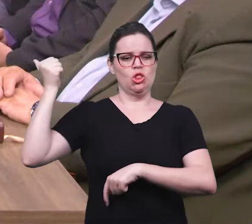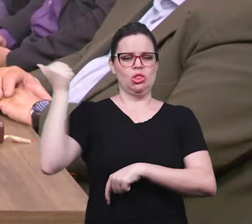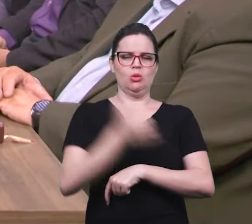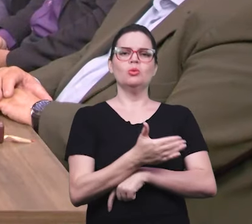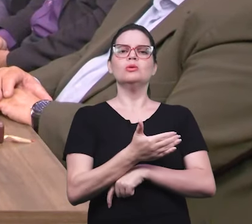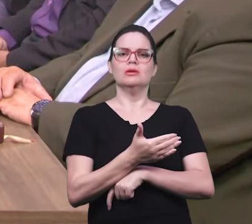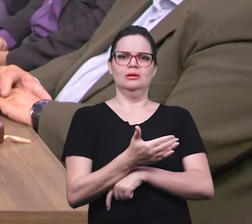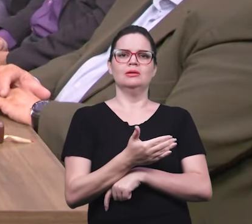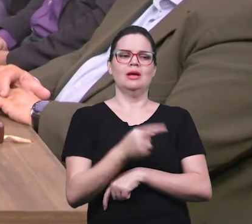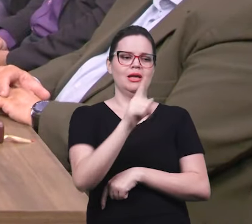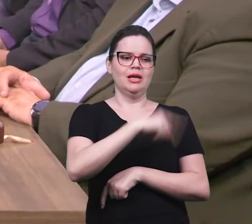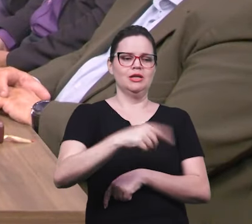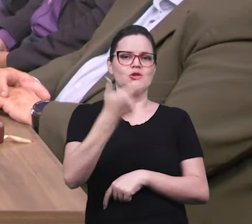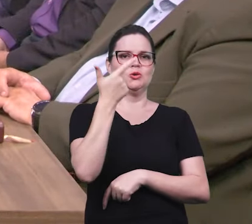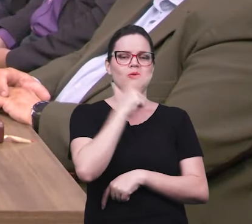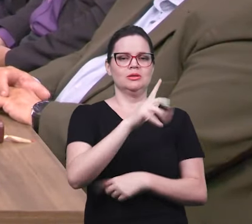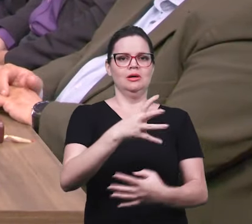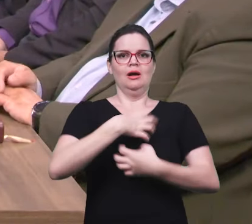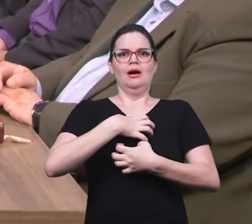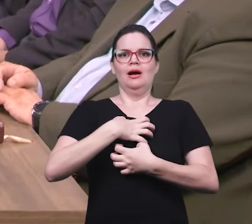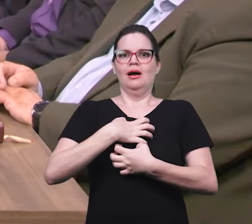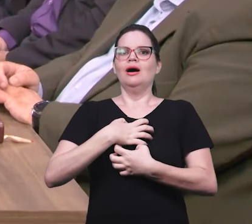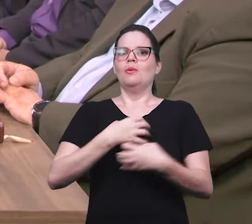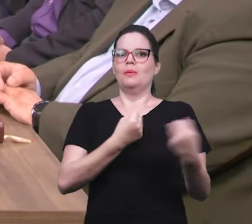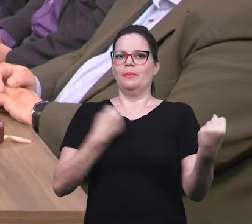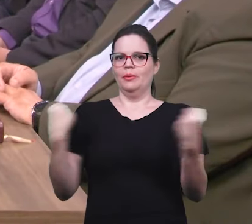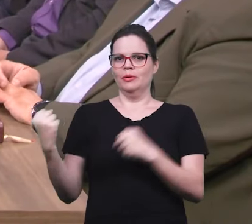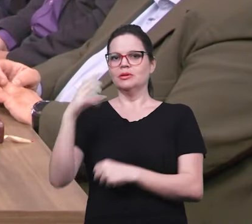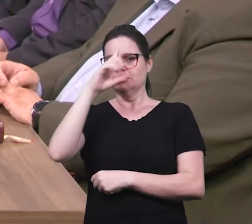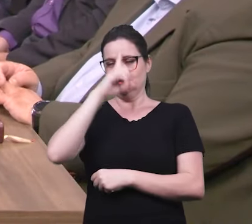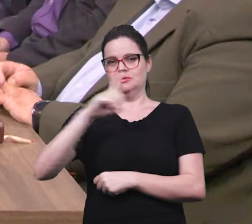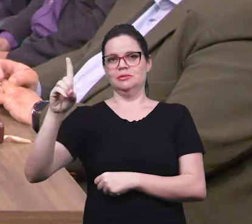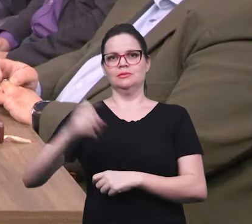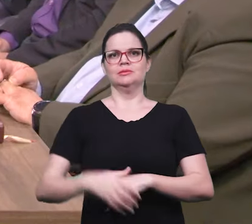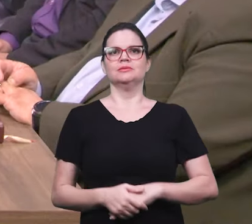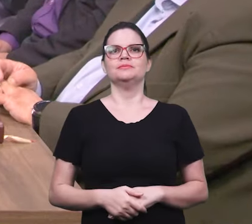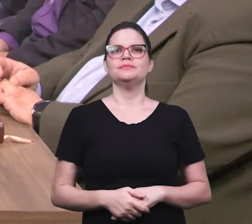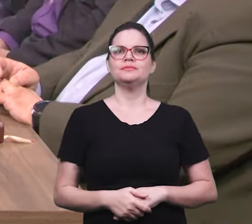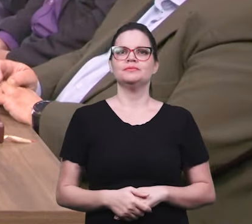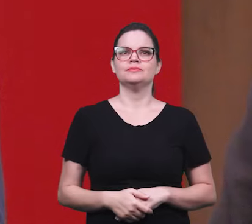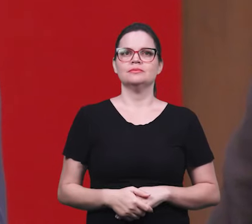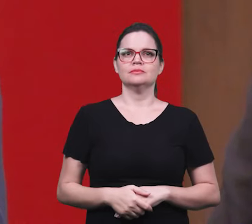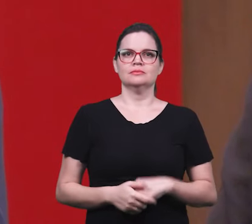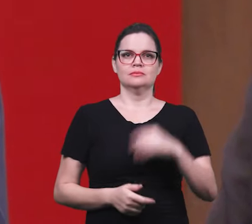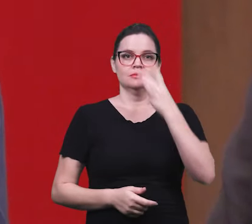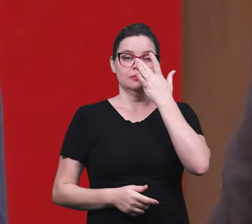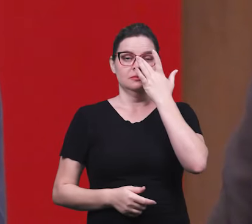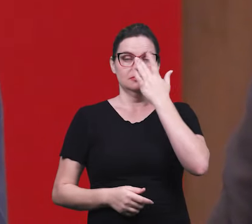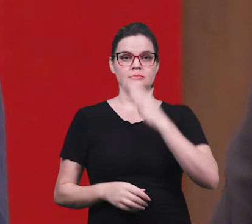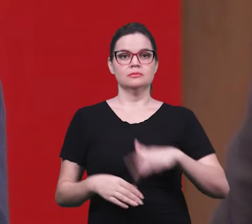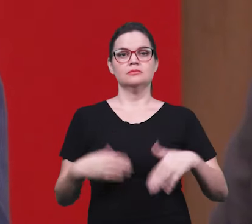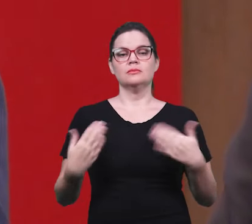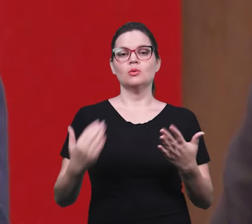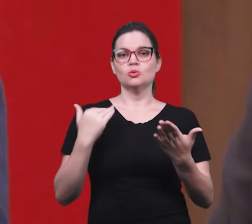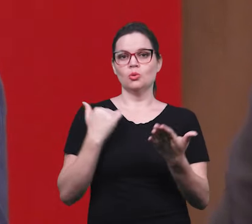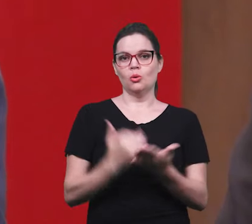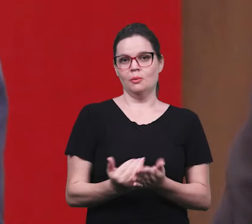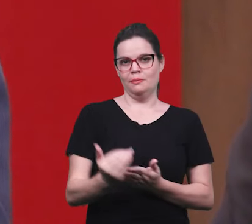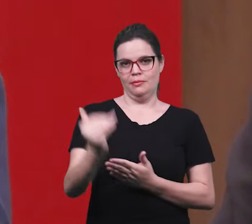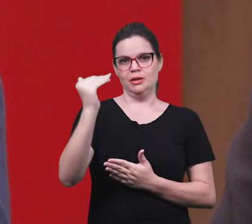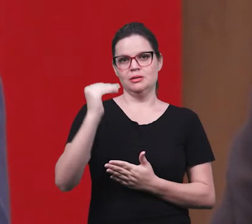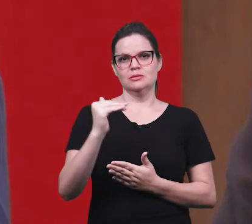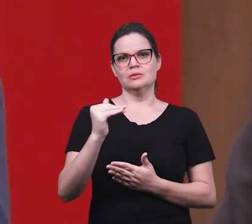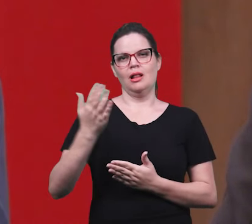Muito bem, né? Então, nós vemos os propósitos de Deus conforme relatado aqui pelos doutores, né? Desde o princípio da